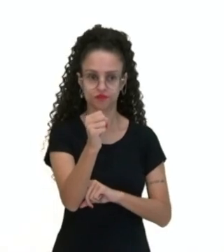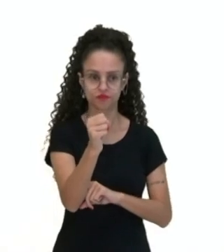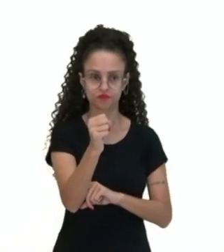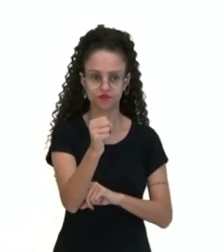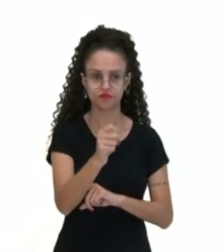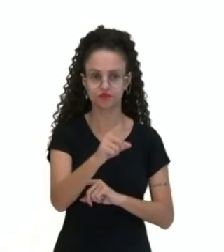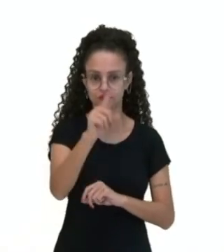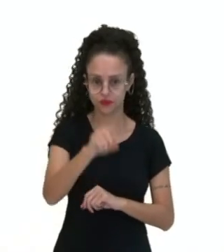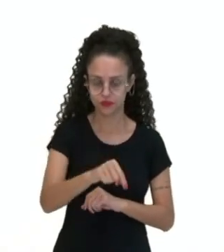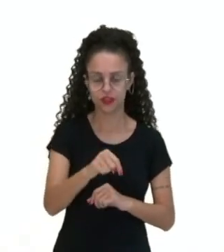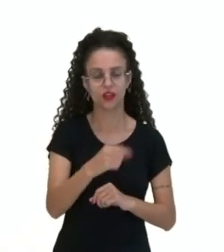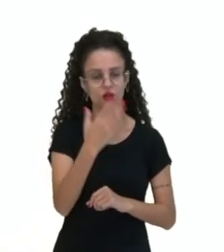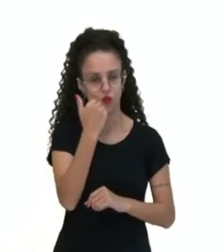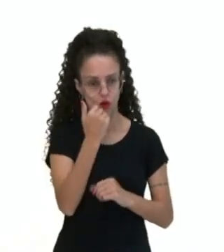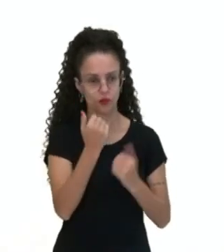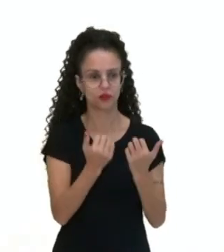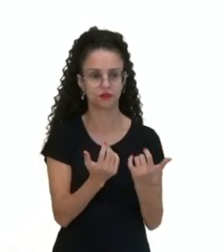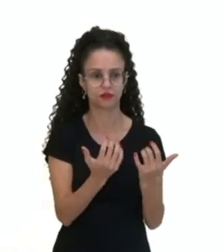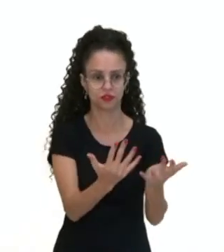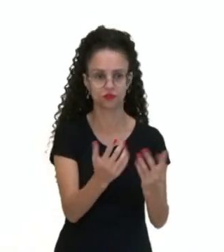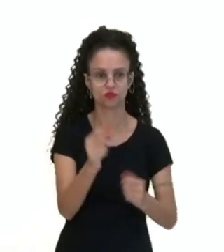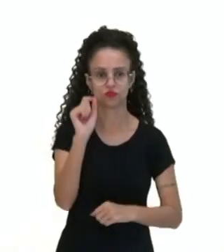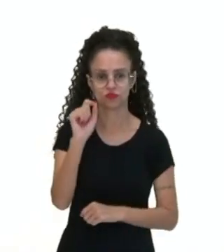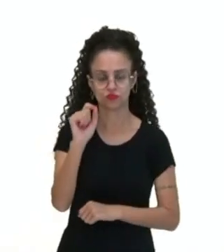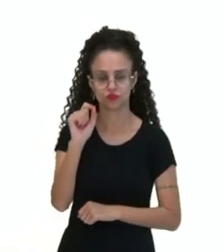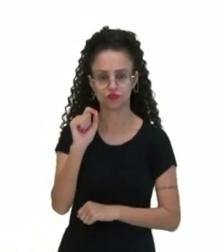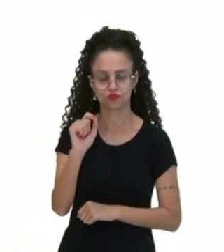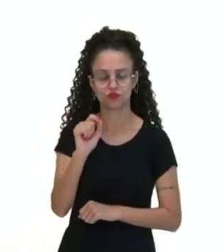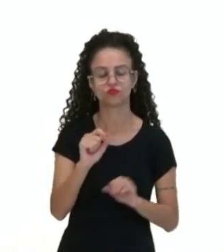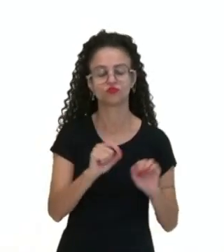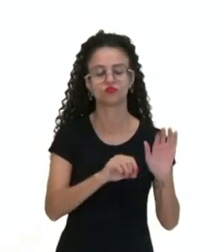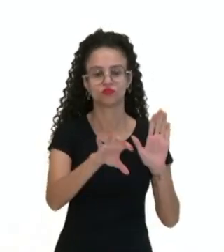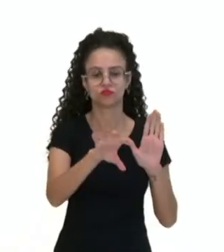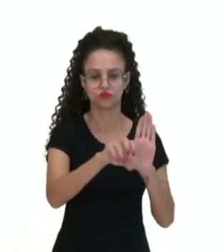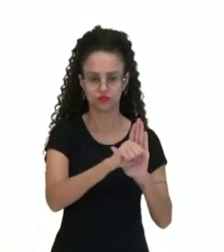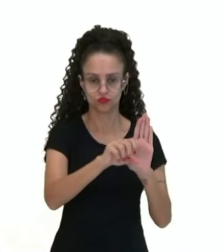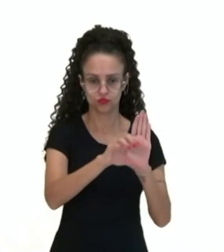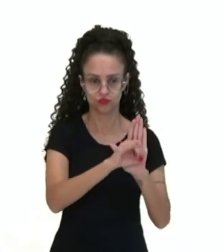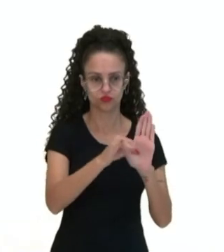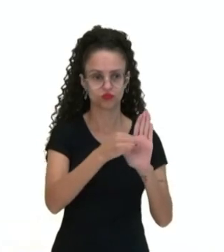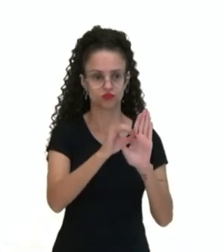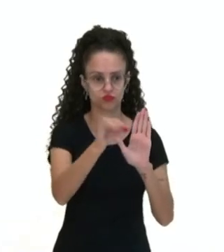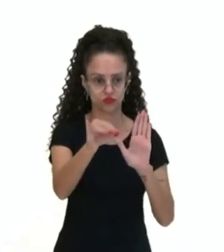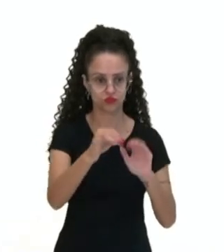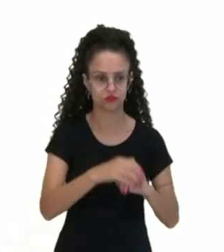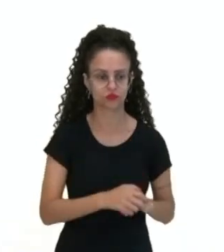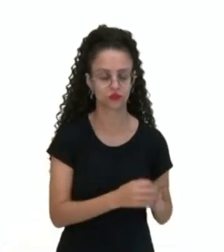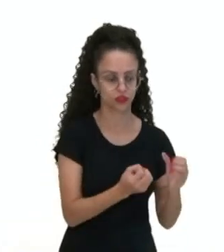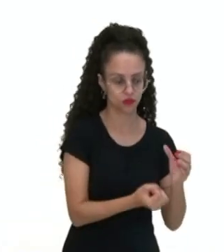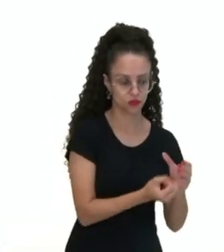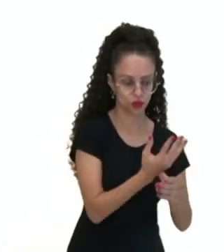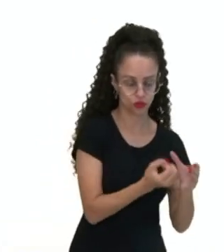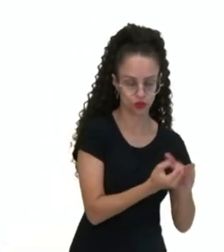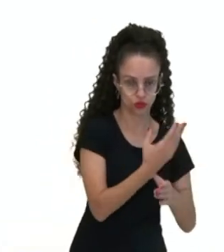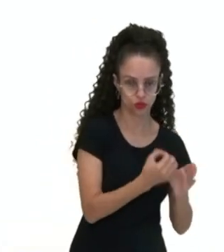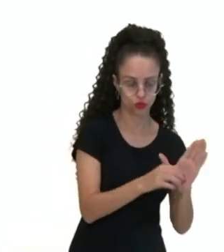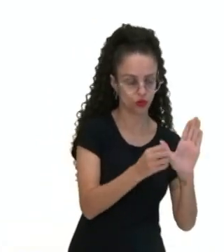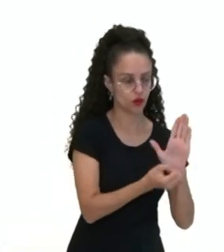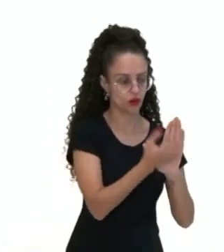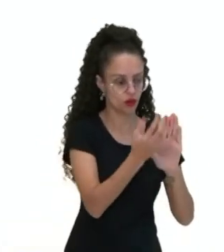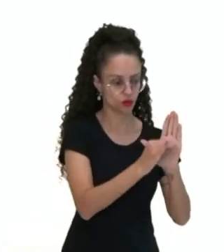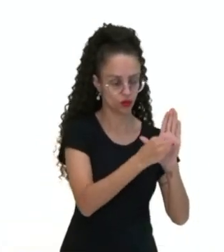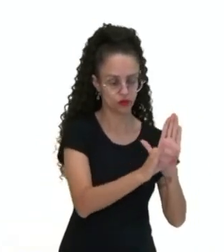é um ser herbívoro, que nós o chamamos também de heterótrofo. Então, produtor autótrofo, primeiro